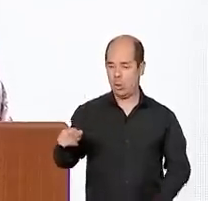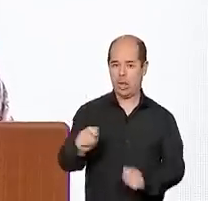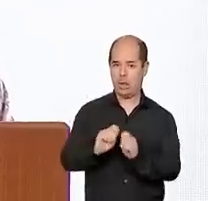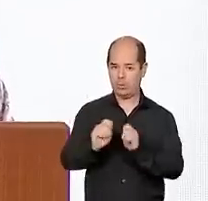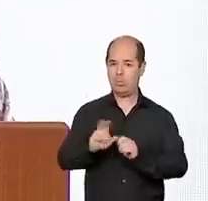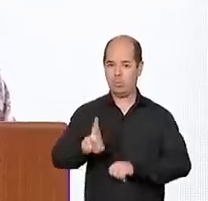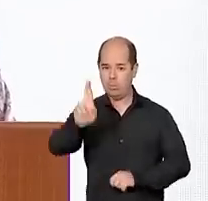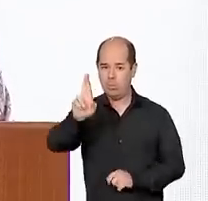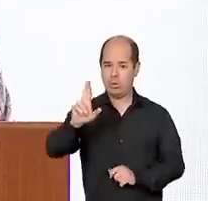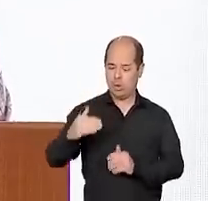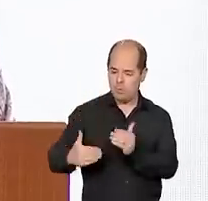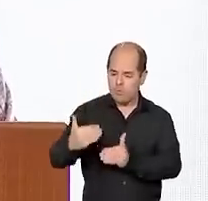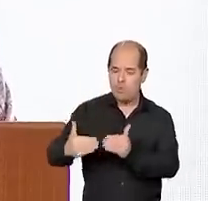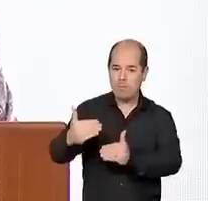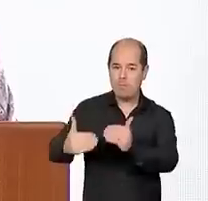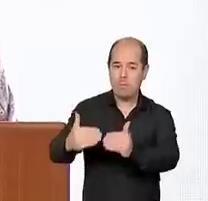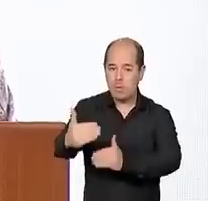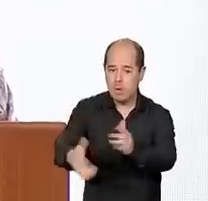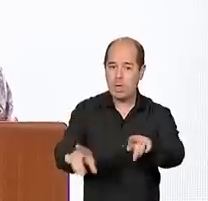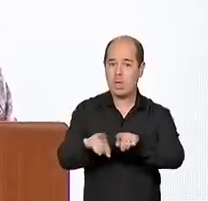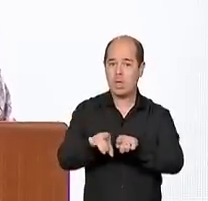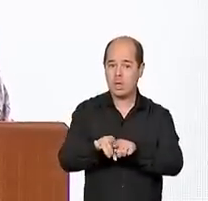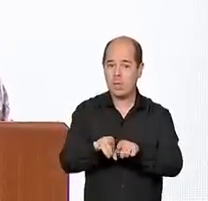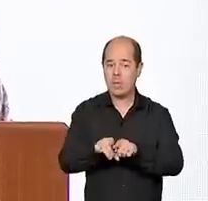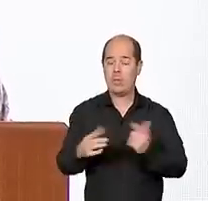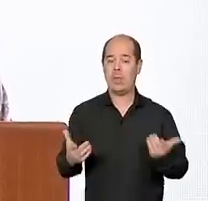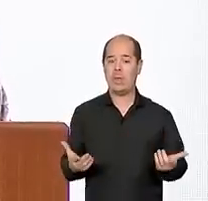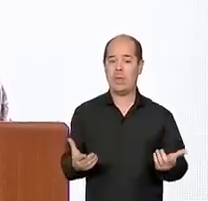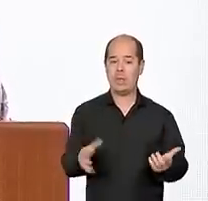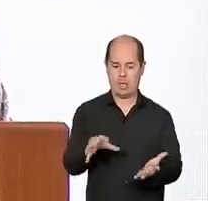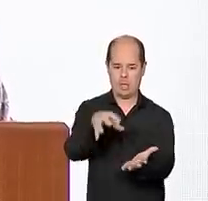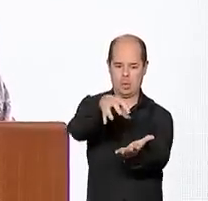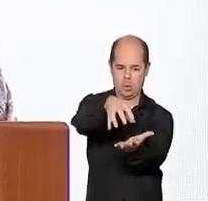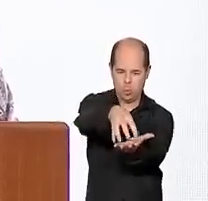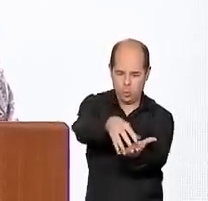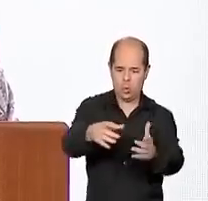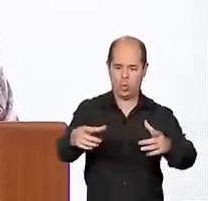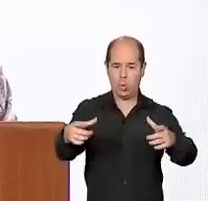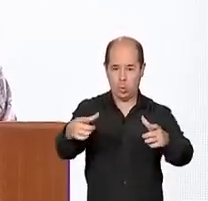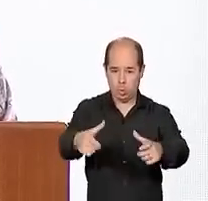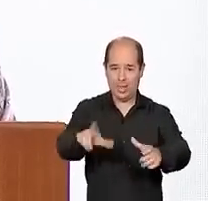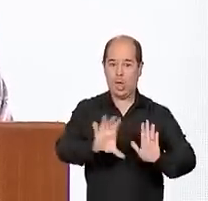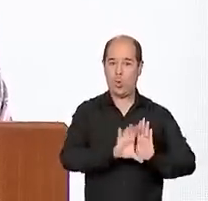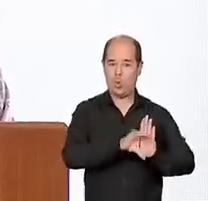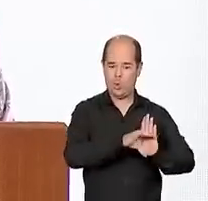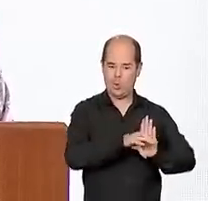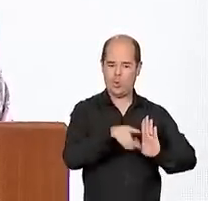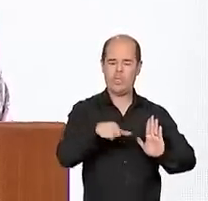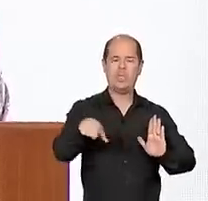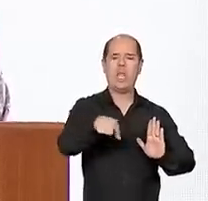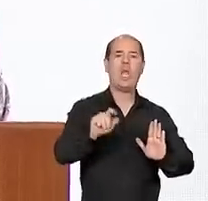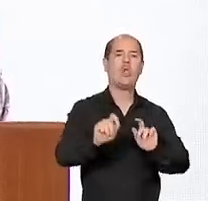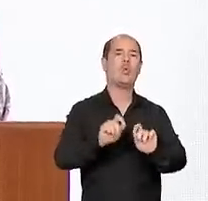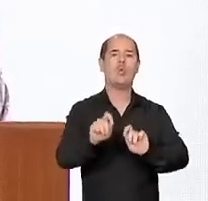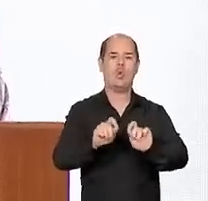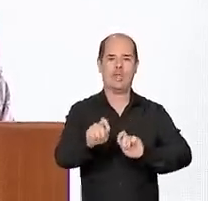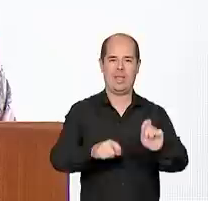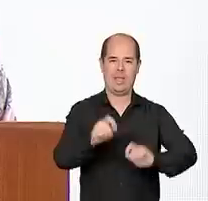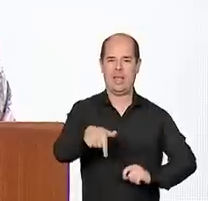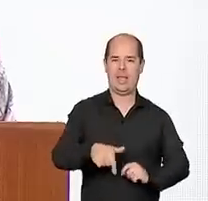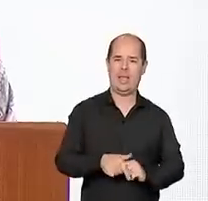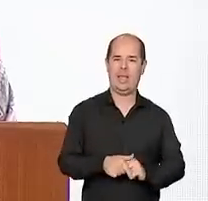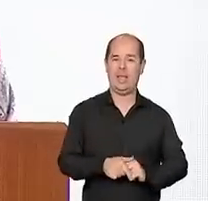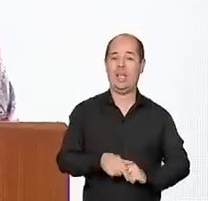seguintes, com destaque para o próprio conceito de Complexo Econômico Industrial da Saúde, nos trabalhos de José Gomes